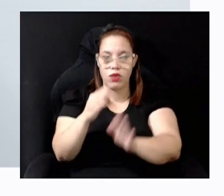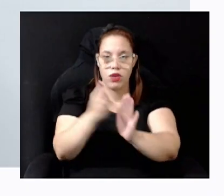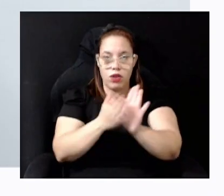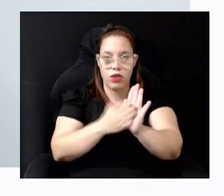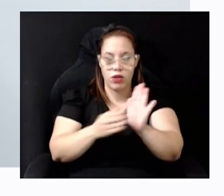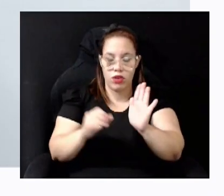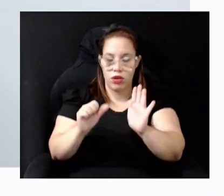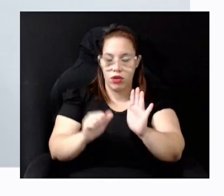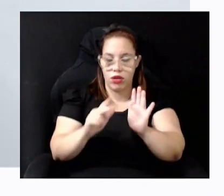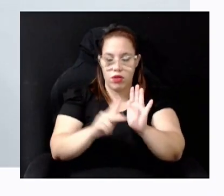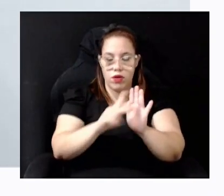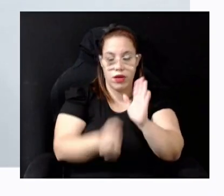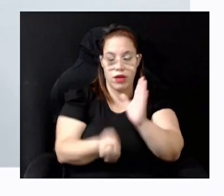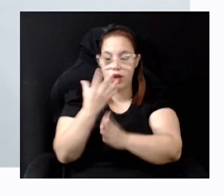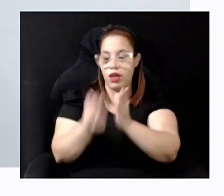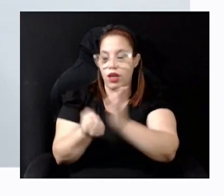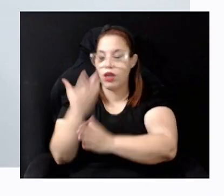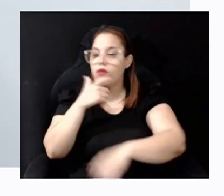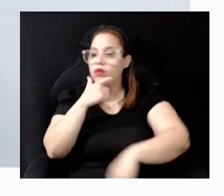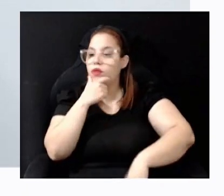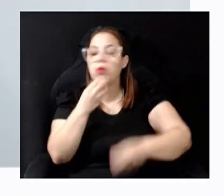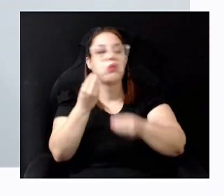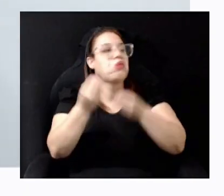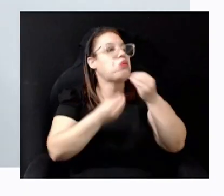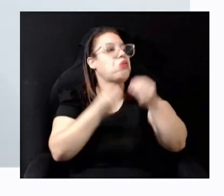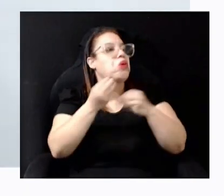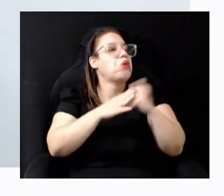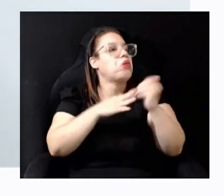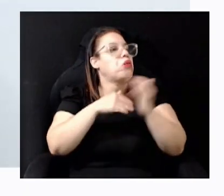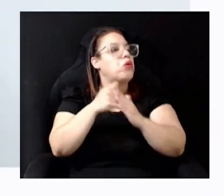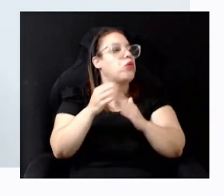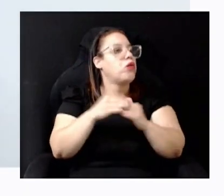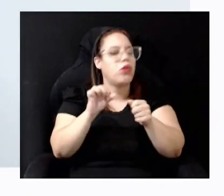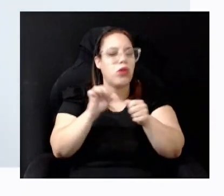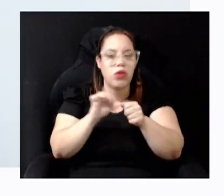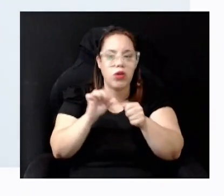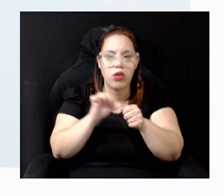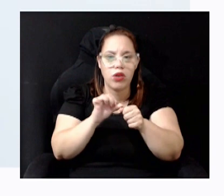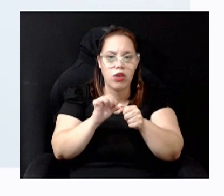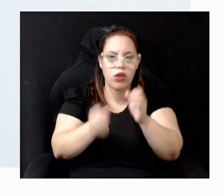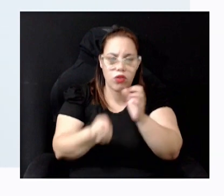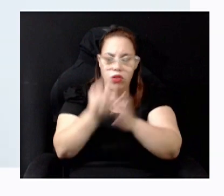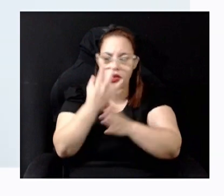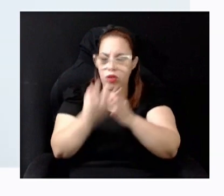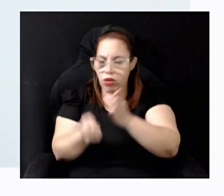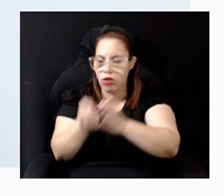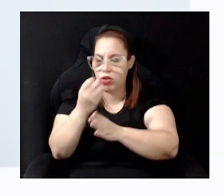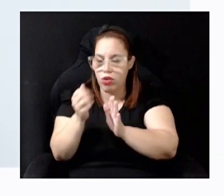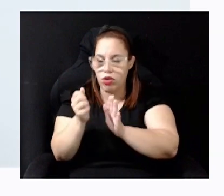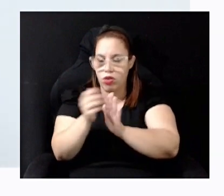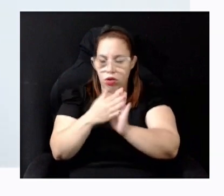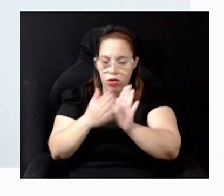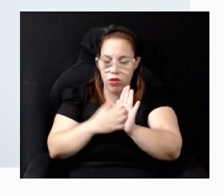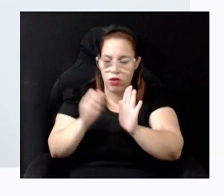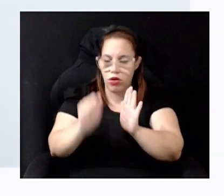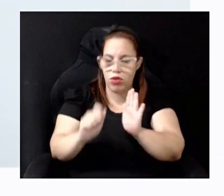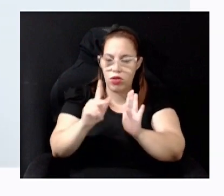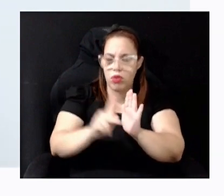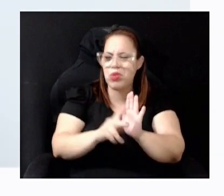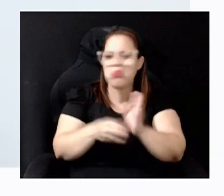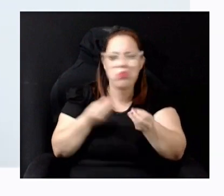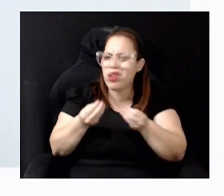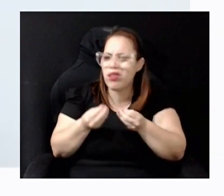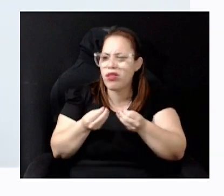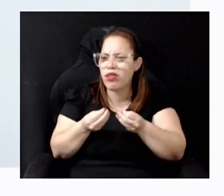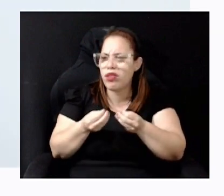mais. E como que é a atuação? Ele vai criar aí os aplicativos? Explica pra gente. Bom, a